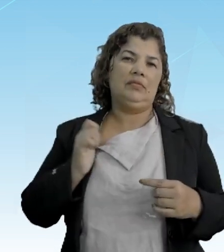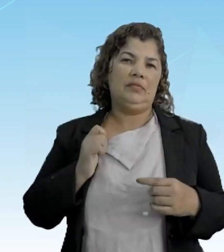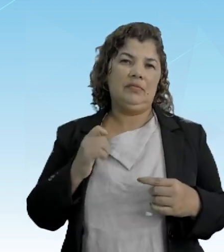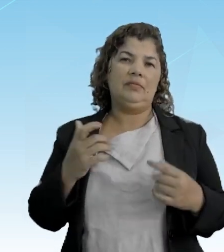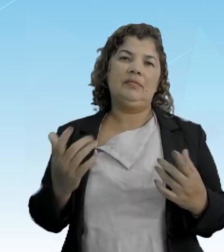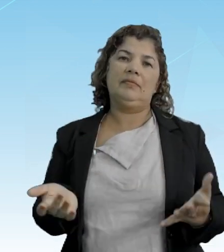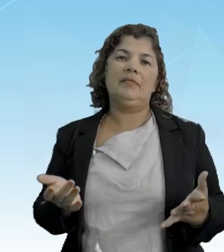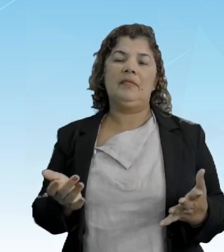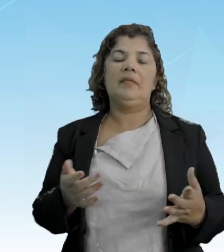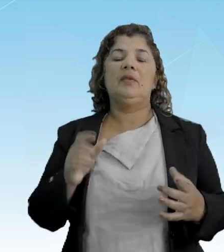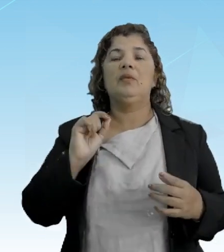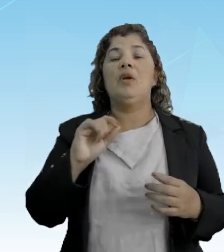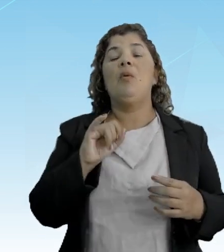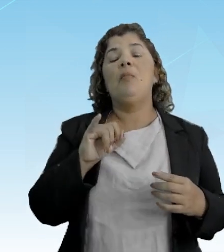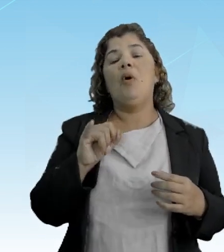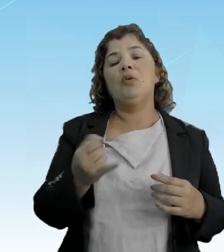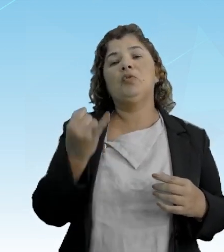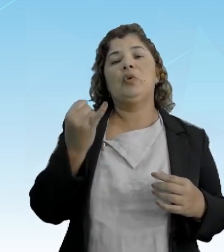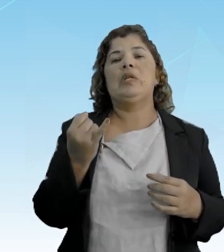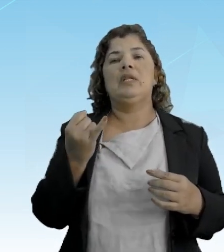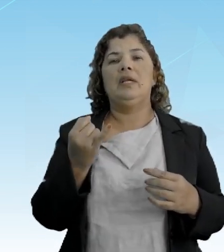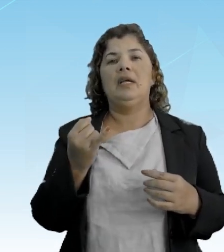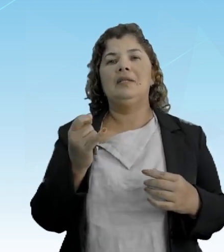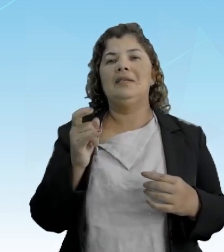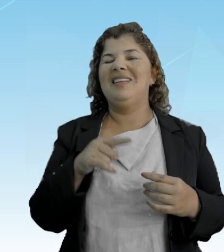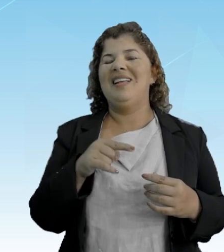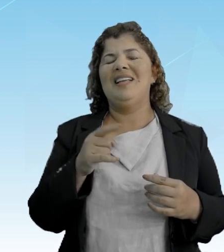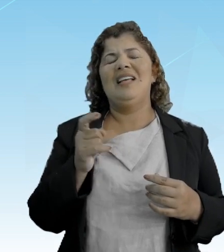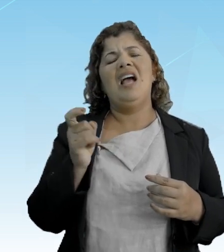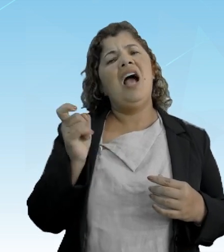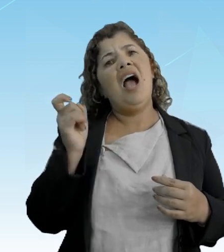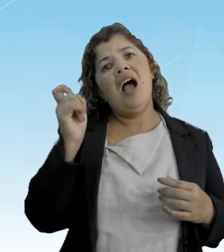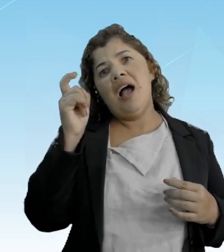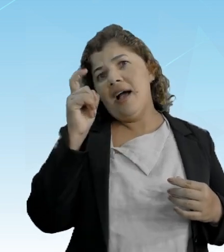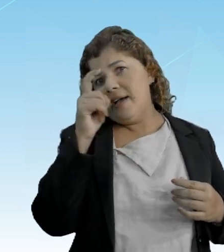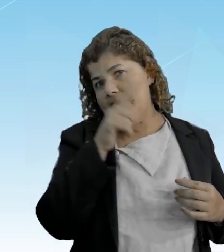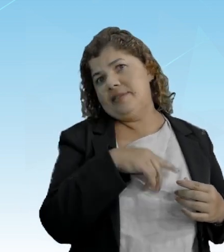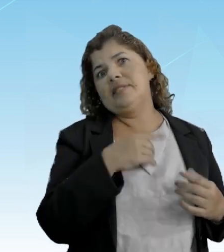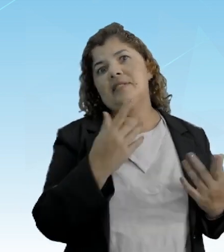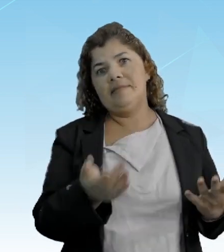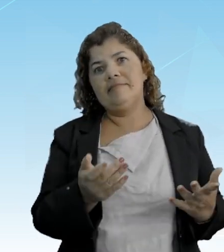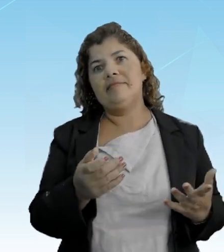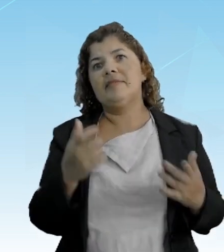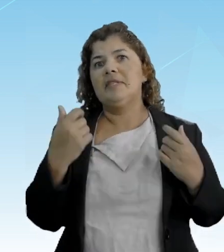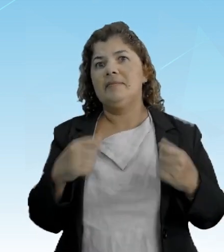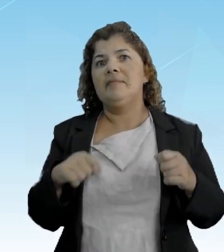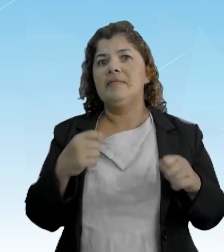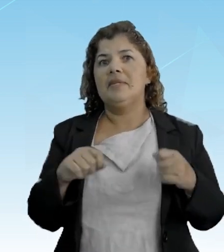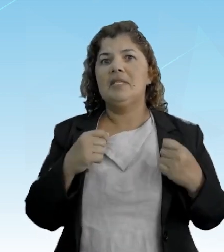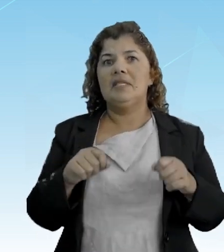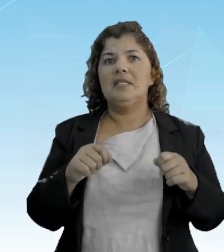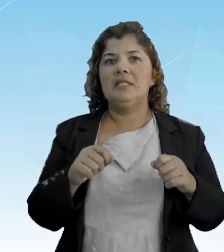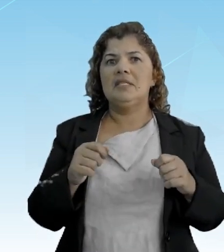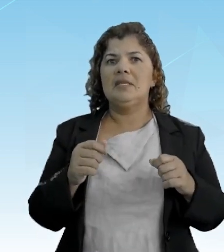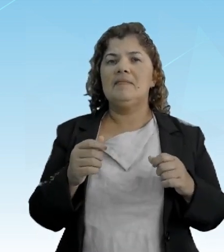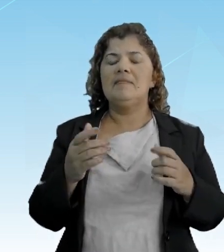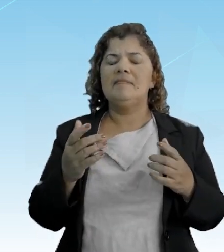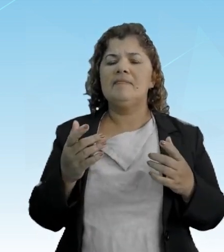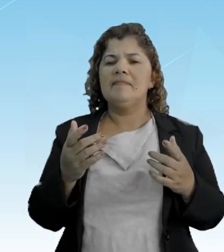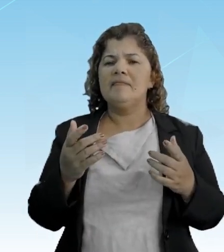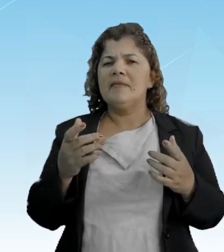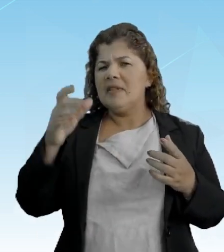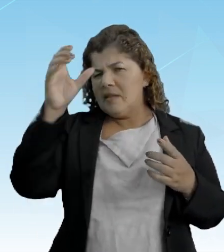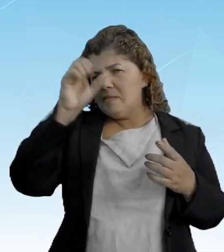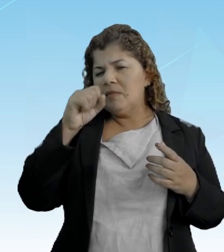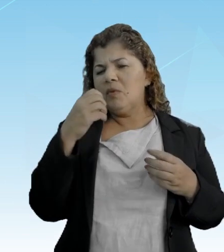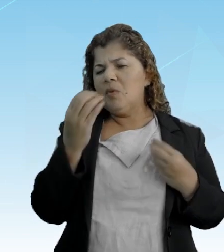as oportunidades, elas são muito raras. Então nós devemos ter muito preparo para entender que